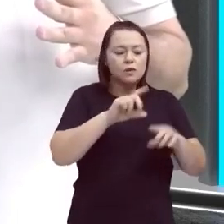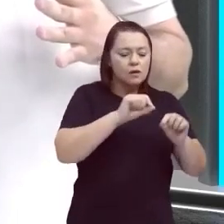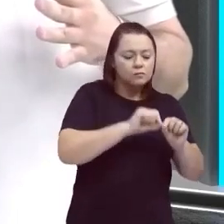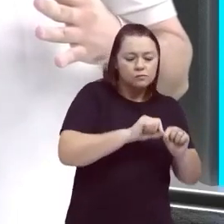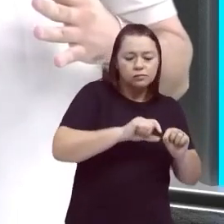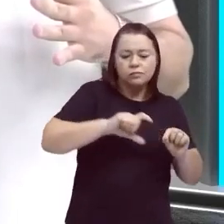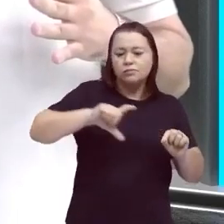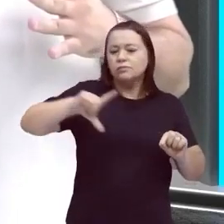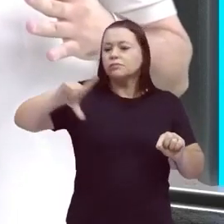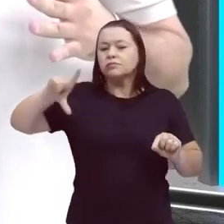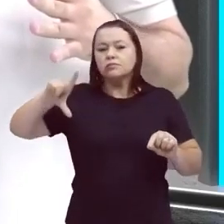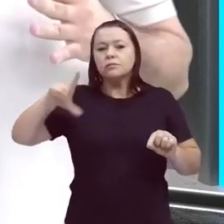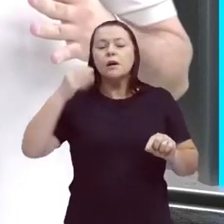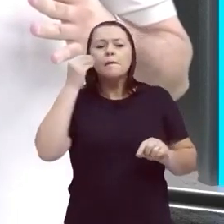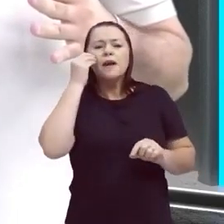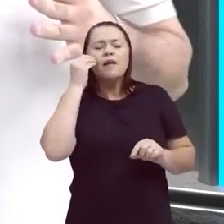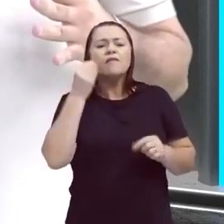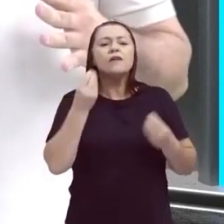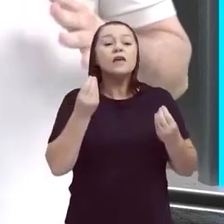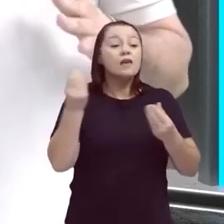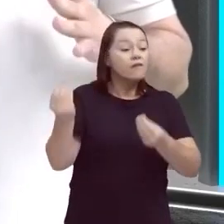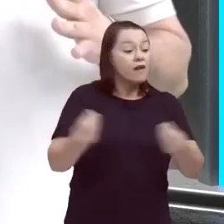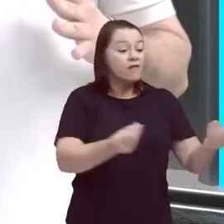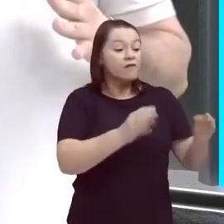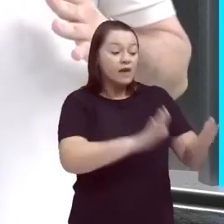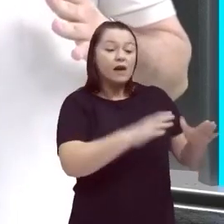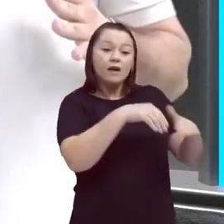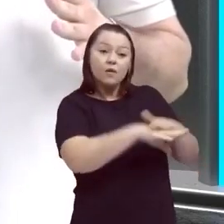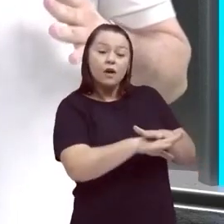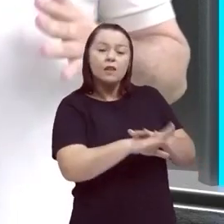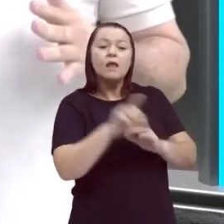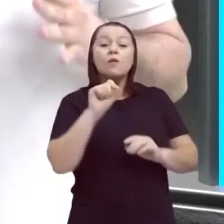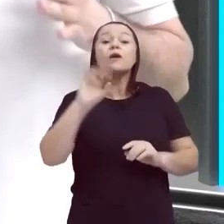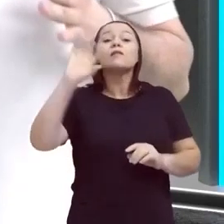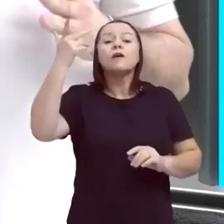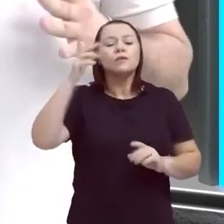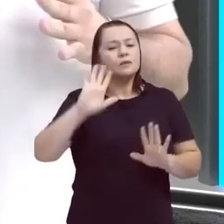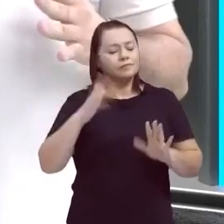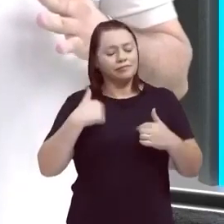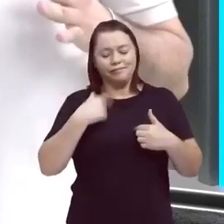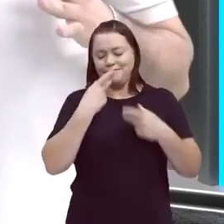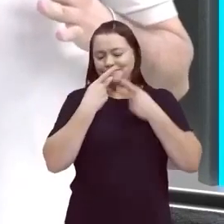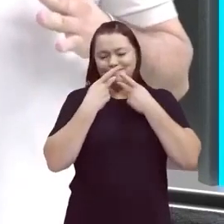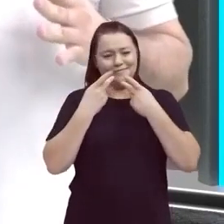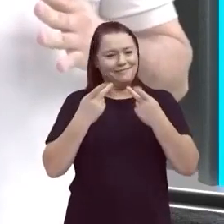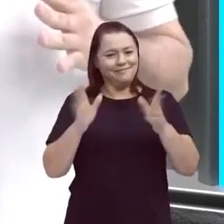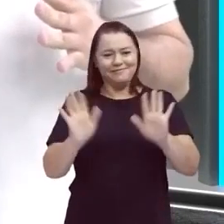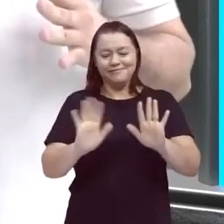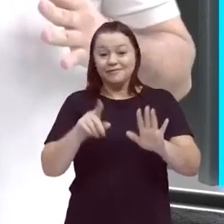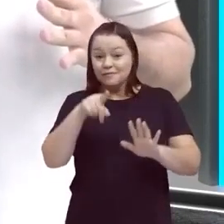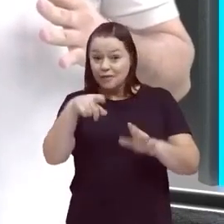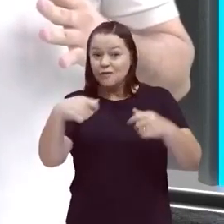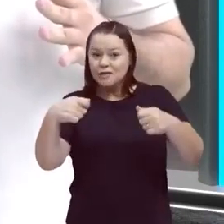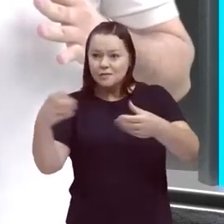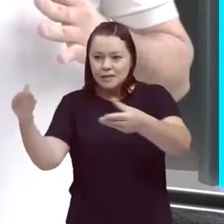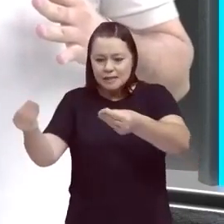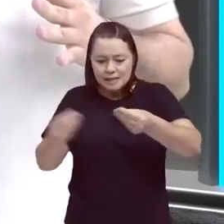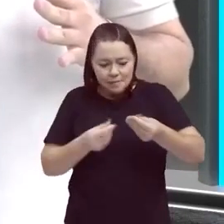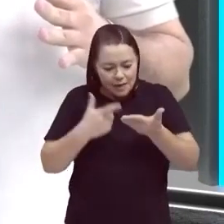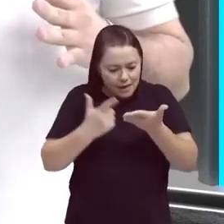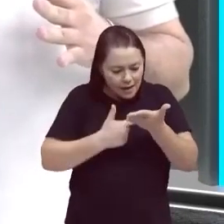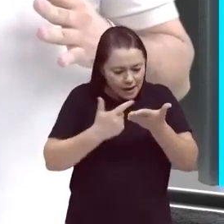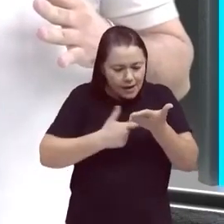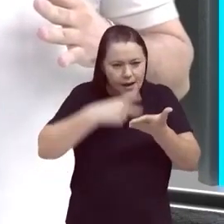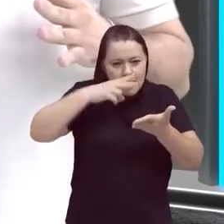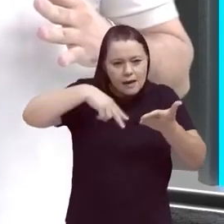esse pêssego. E o que mais acontece, professor? Bom, eu não vou falar o que vai acontecer. Você tem que pegar o livro e ler, tá certo? E